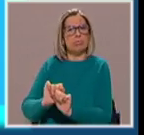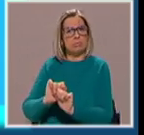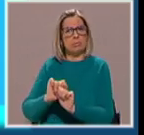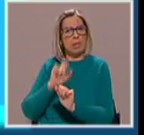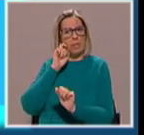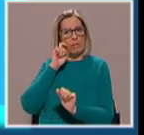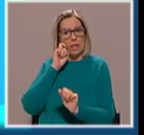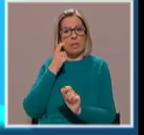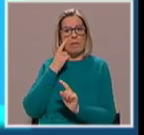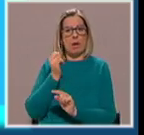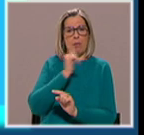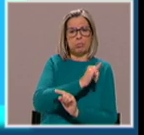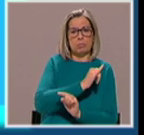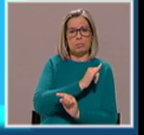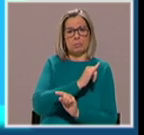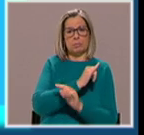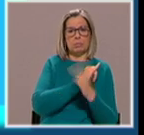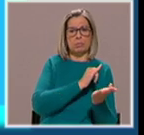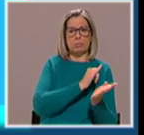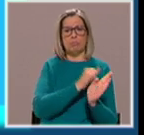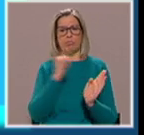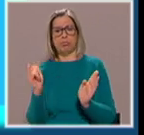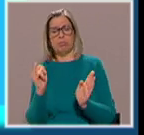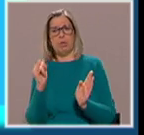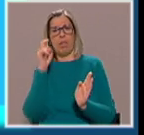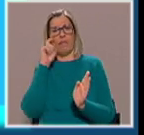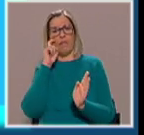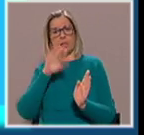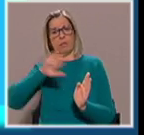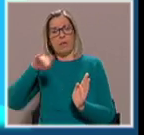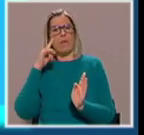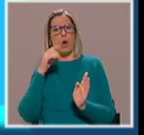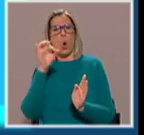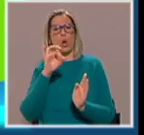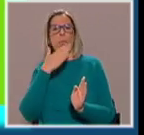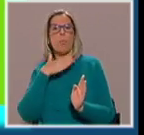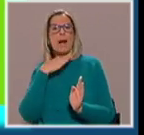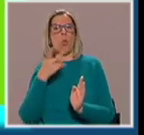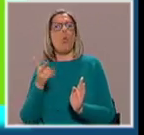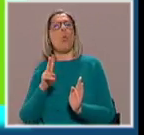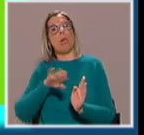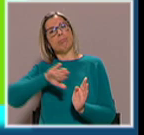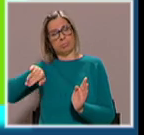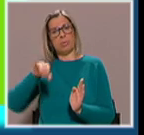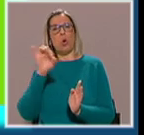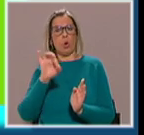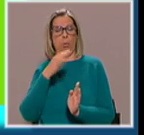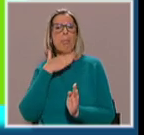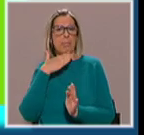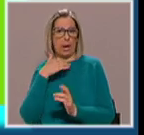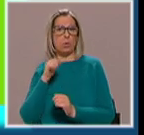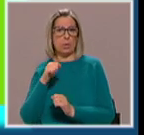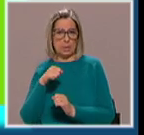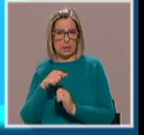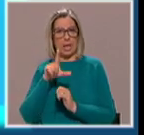vemos um glóbulo branco. Qual é que será que produz os anticorpos para a defesa do organismo? É o glóbulo branco, exatamente,